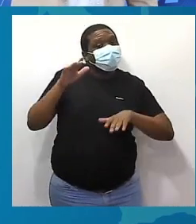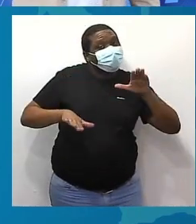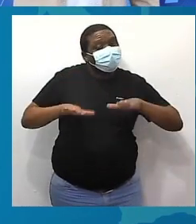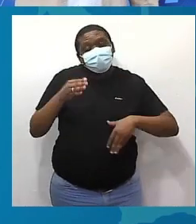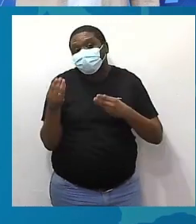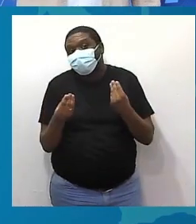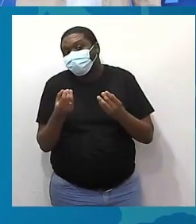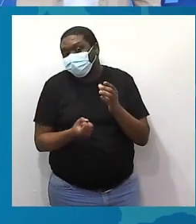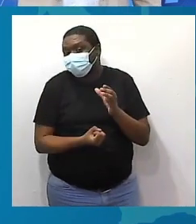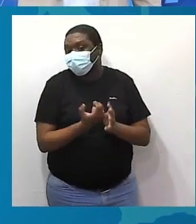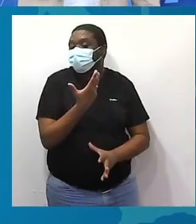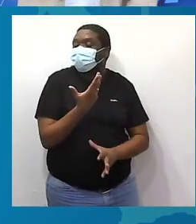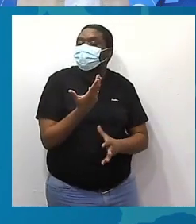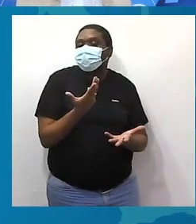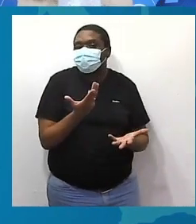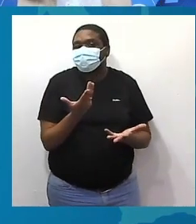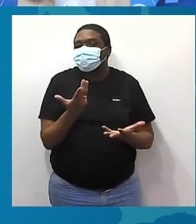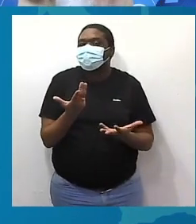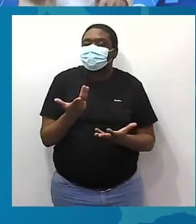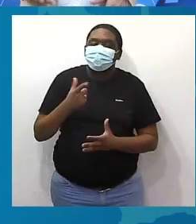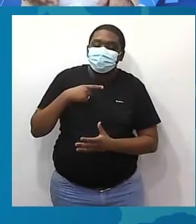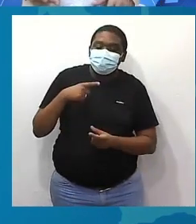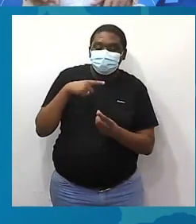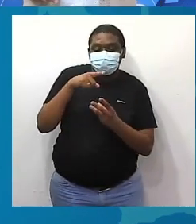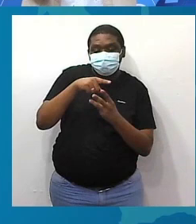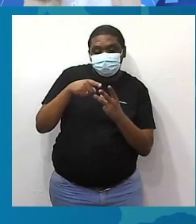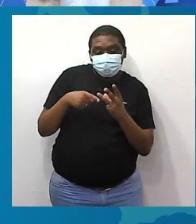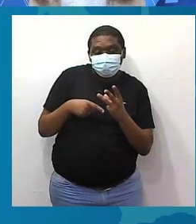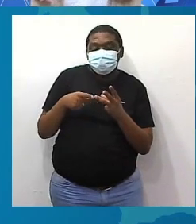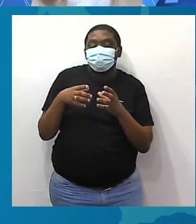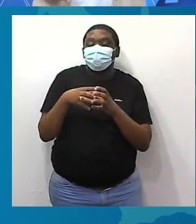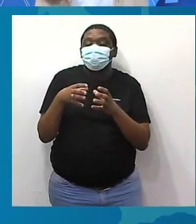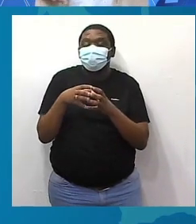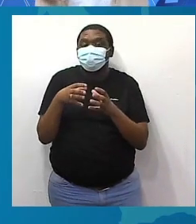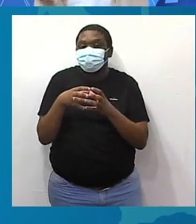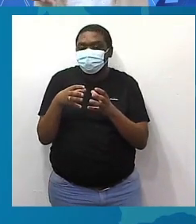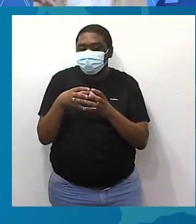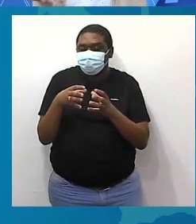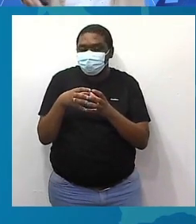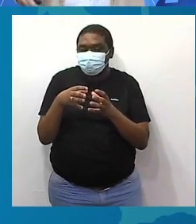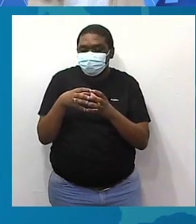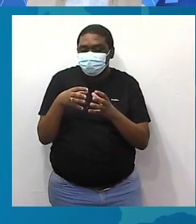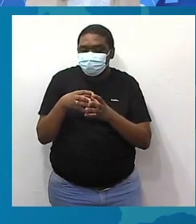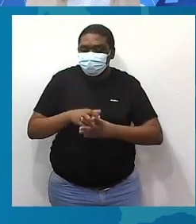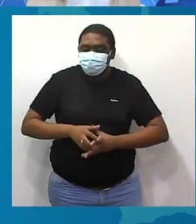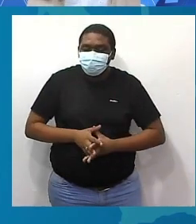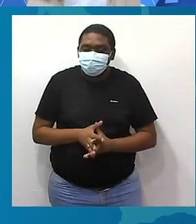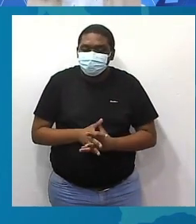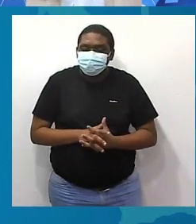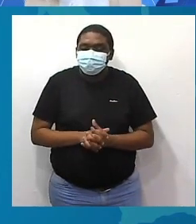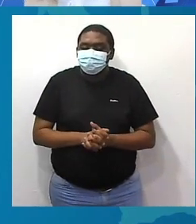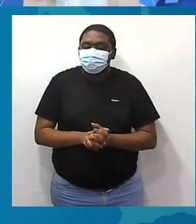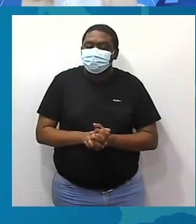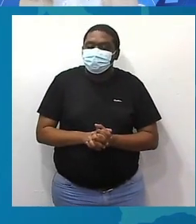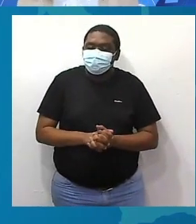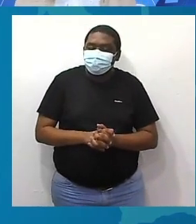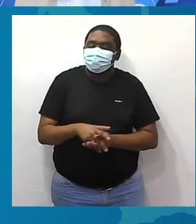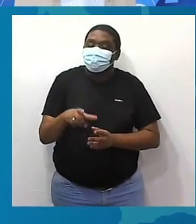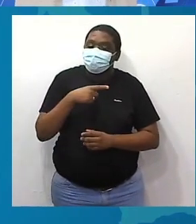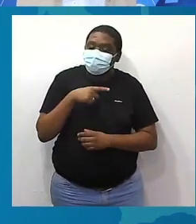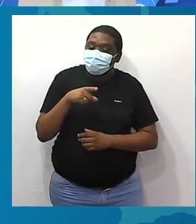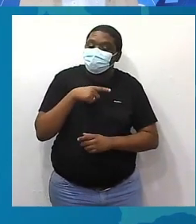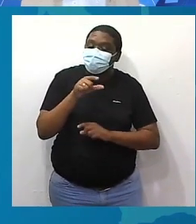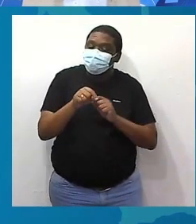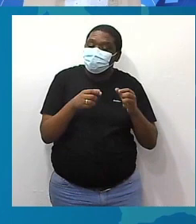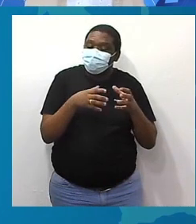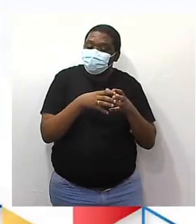origem, a formação aí de 3 grupos. Bora falar sobre esses grupos aí. Bom, a gente tem ali